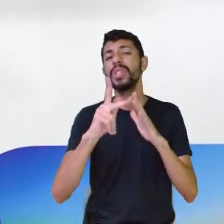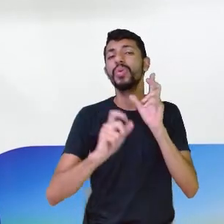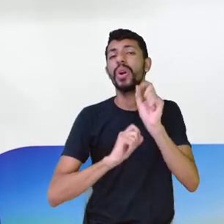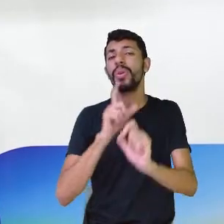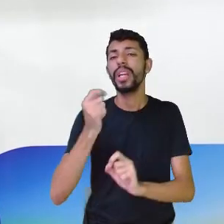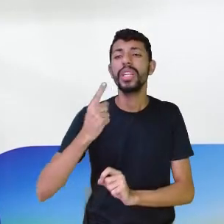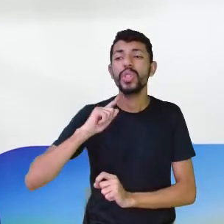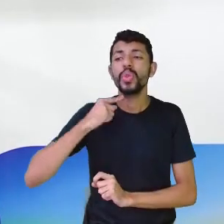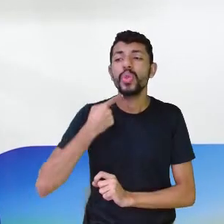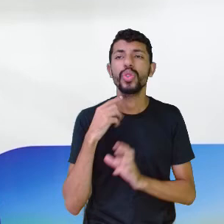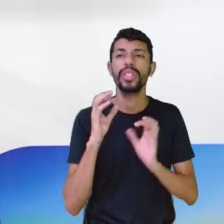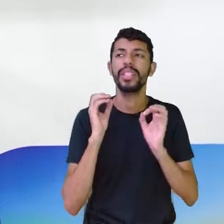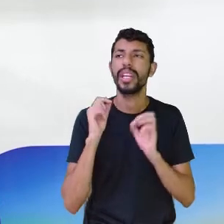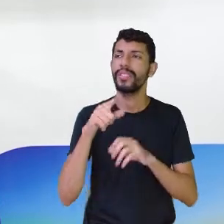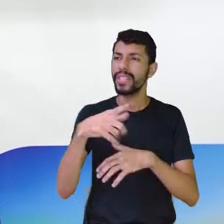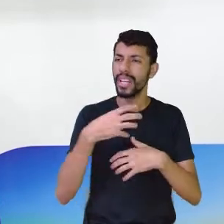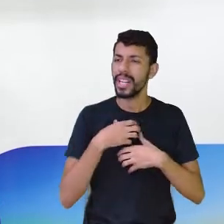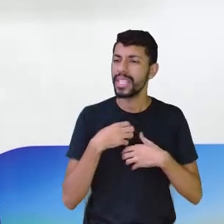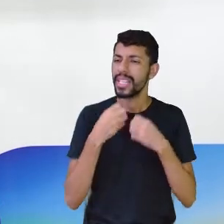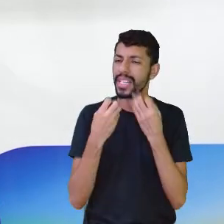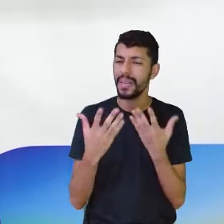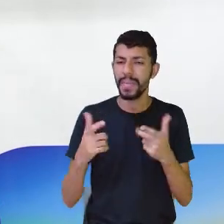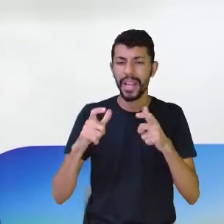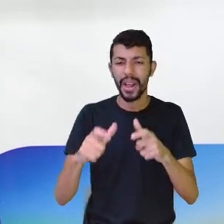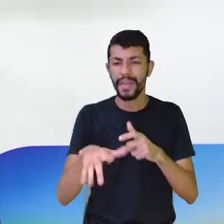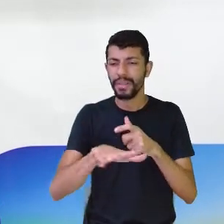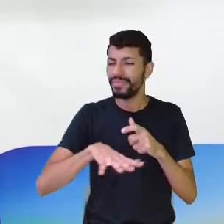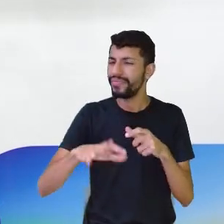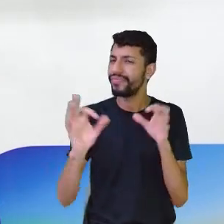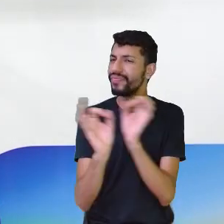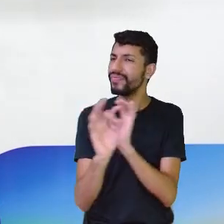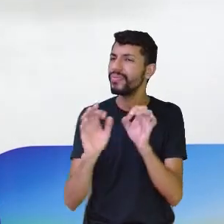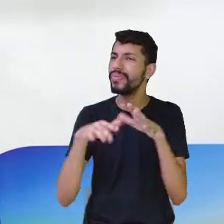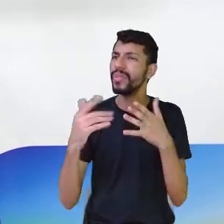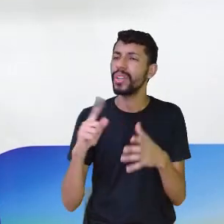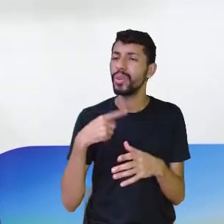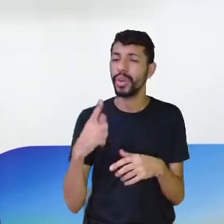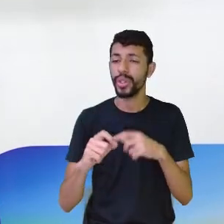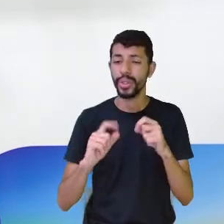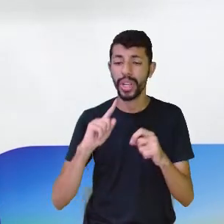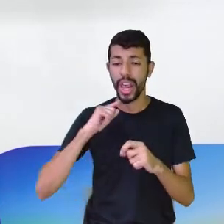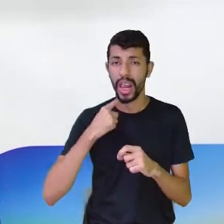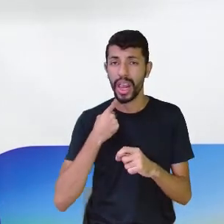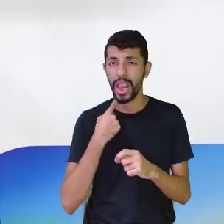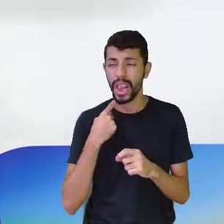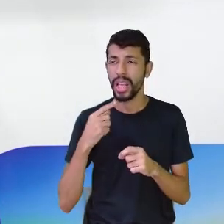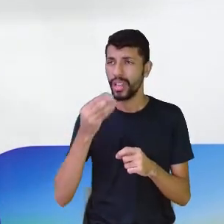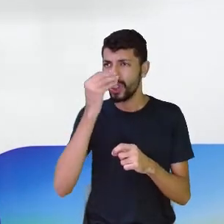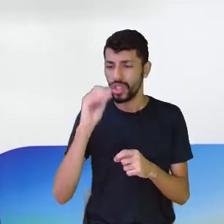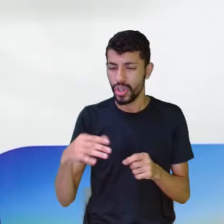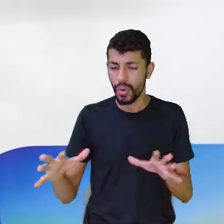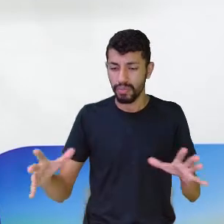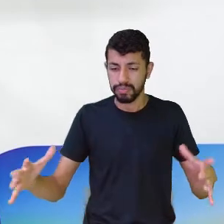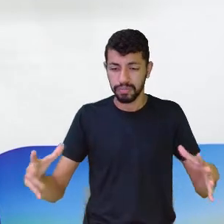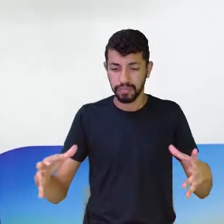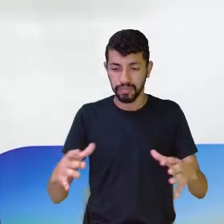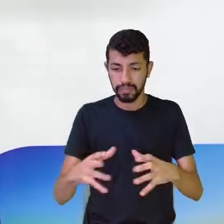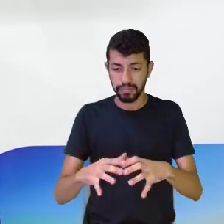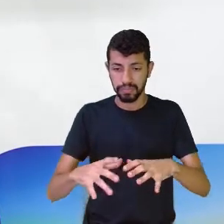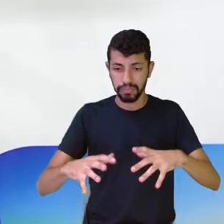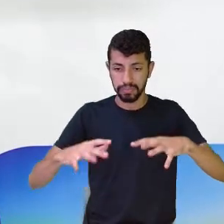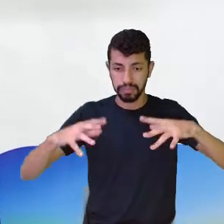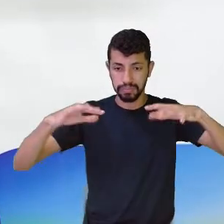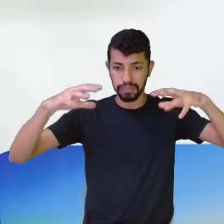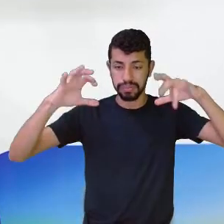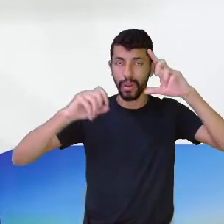Você não vai se sentir bem naquele espaço. Quando a gente começa a juntar lixo em determinado local, vão aparecer os insetos, outros animais, que vão querer